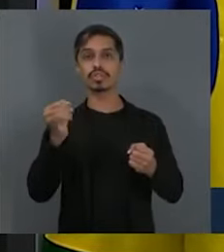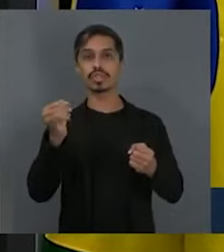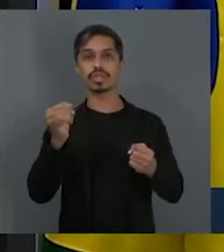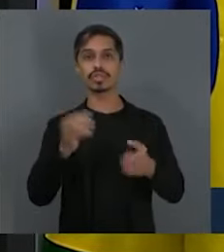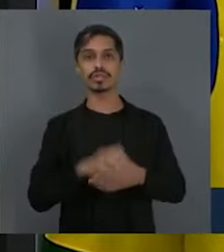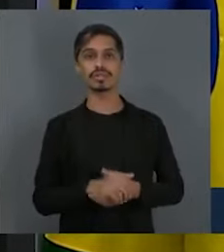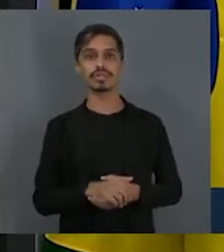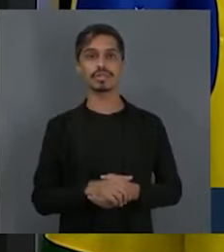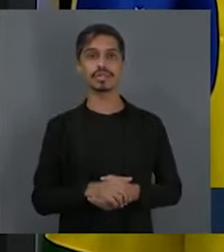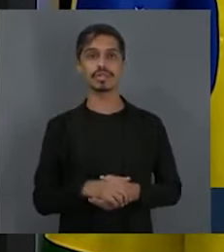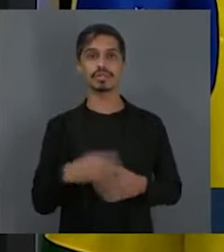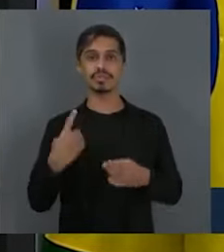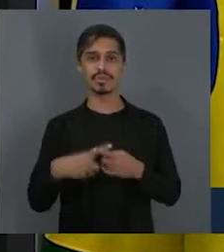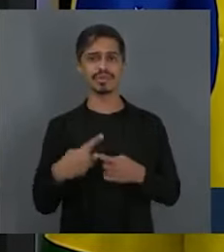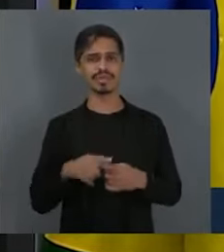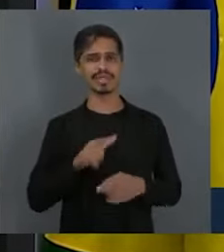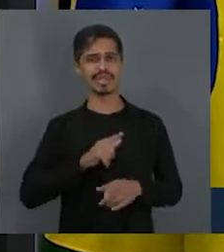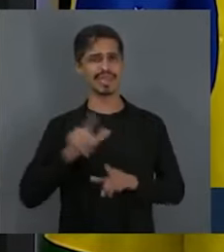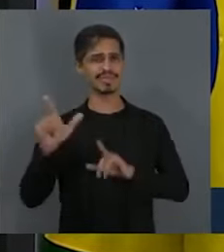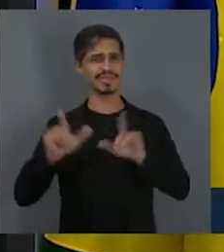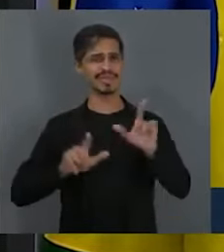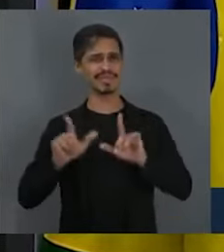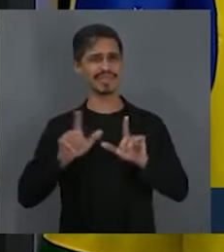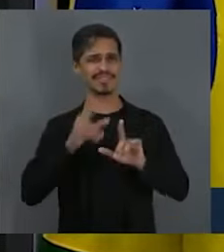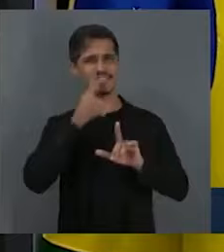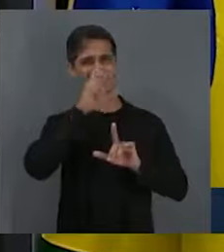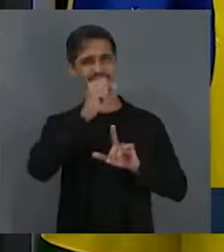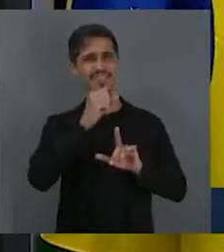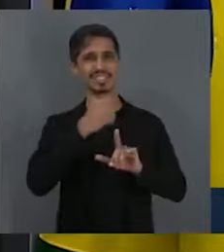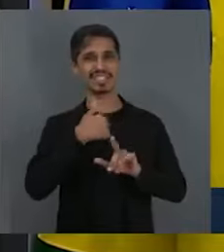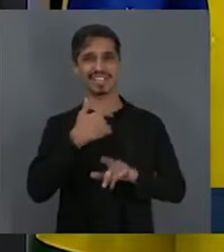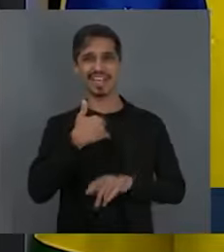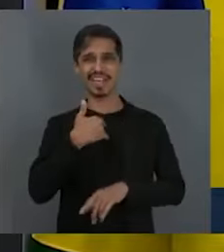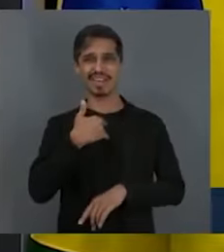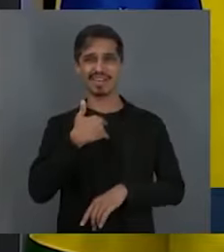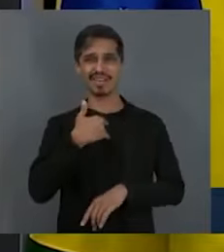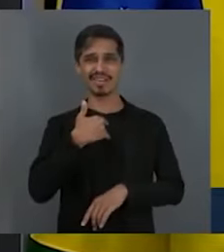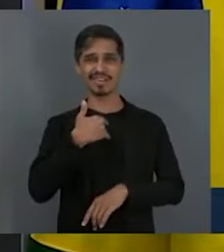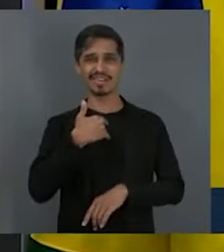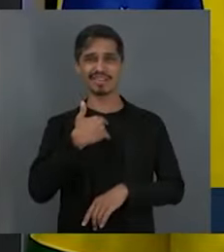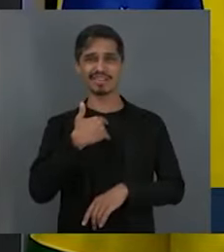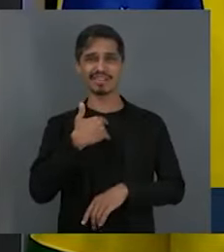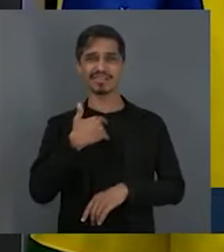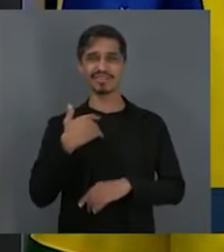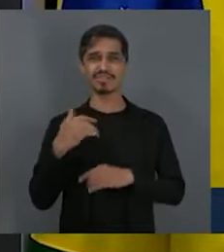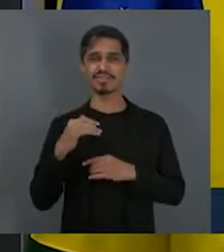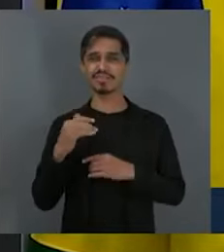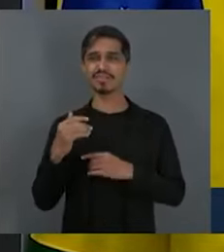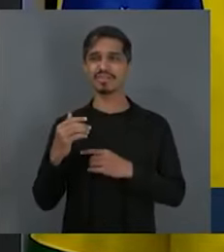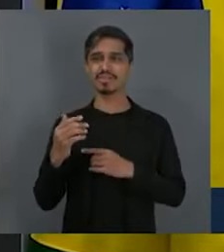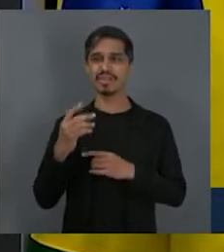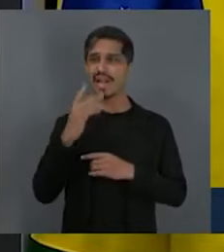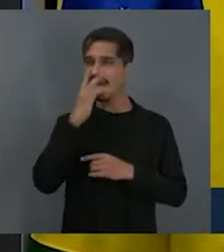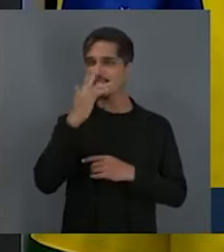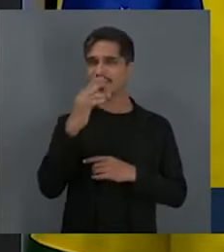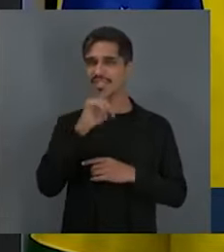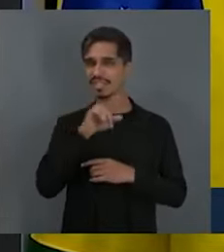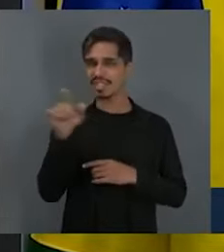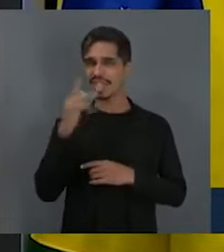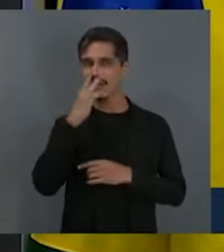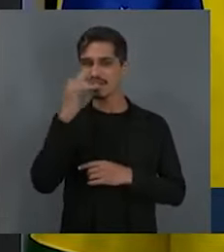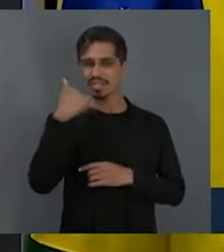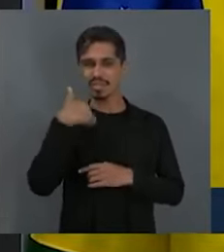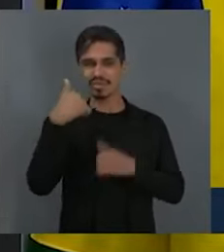que deu uma mídia muito forte que eu estava está dando a impressão que eu estava